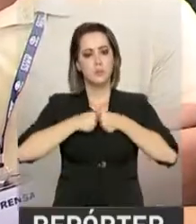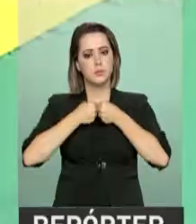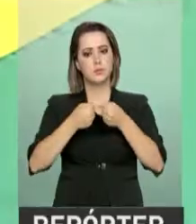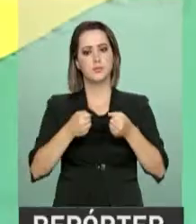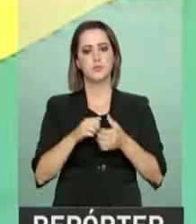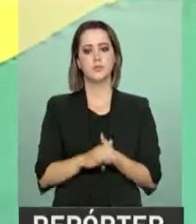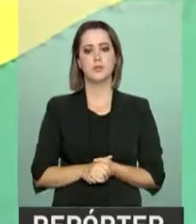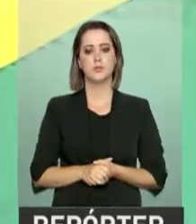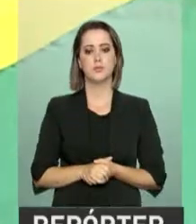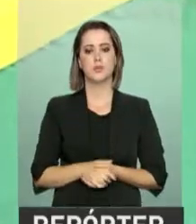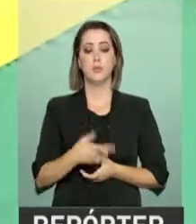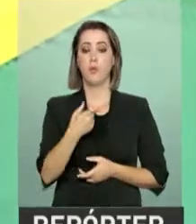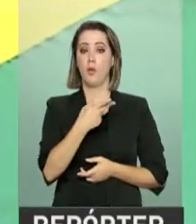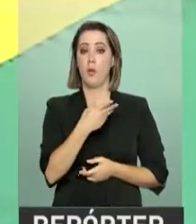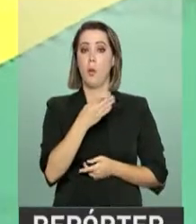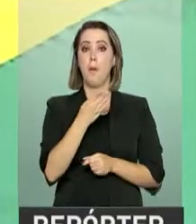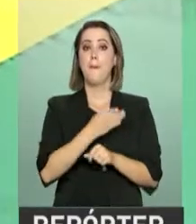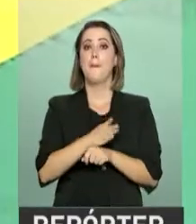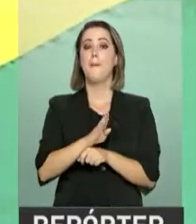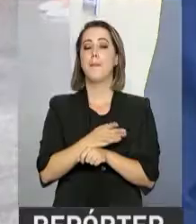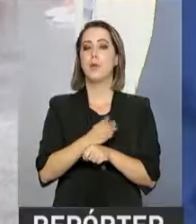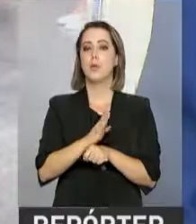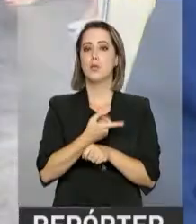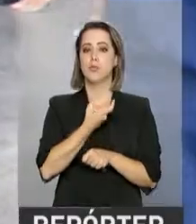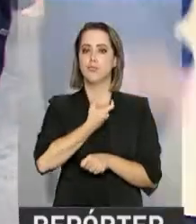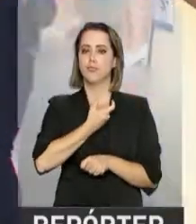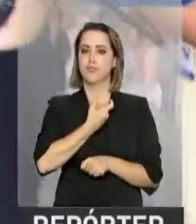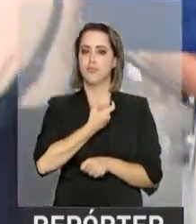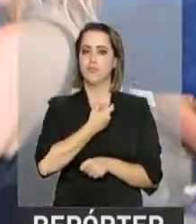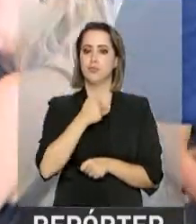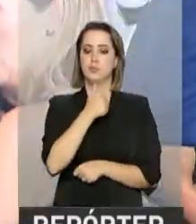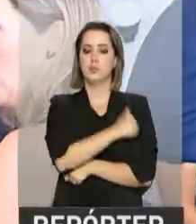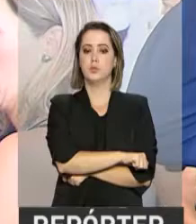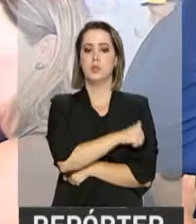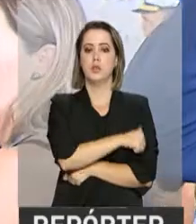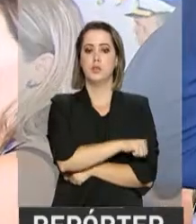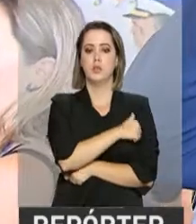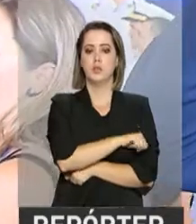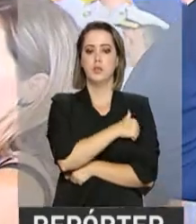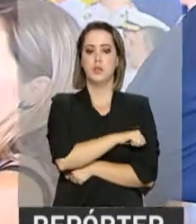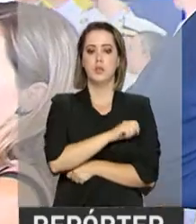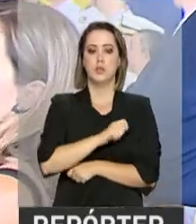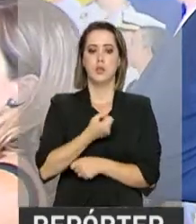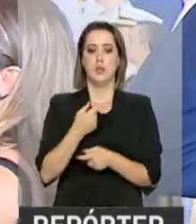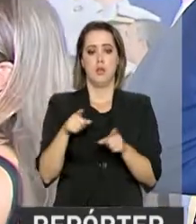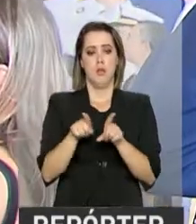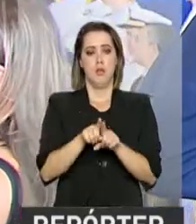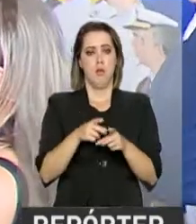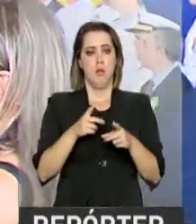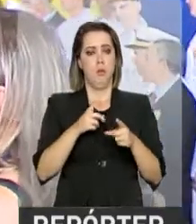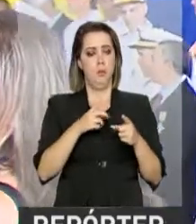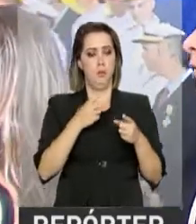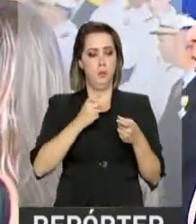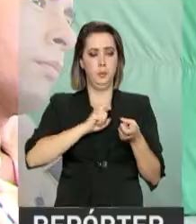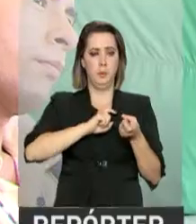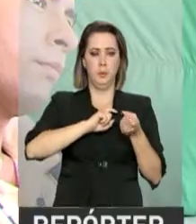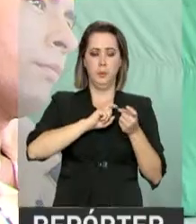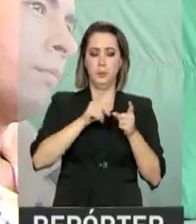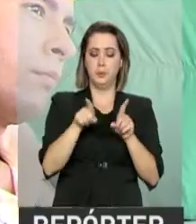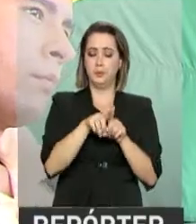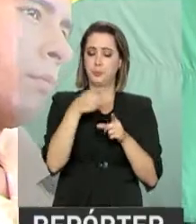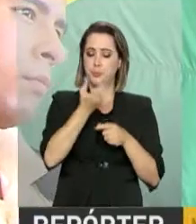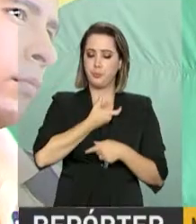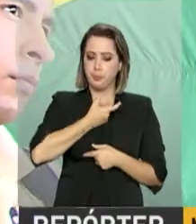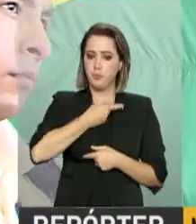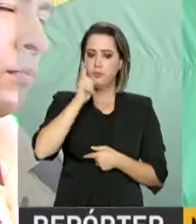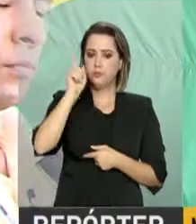resultados. Bronze nos Jogos Olímpicos do Rio, o atleta de taekwondo Maicon Andrade recebeu a medalha pessoalmente. Essa medalha